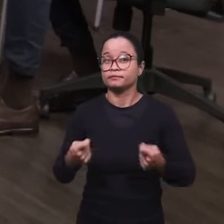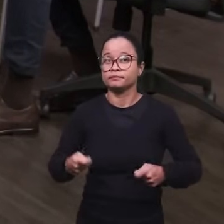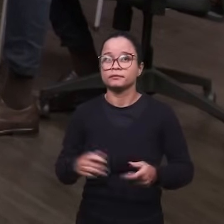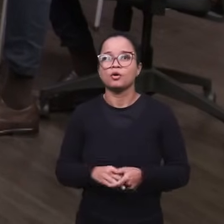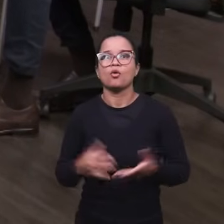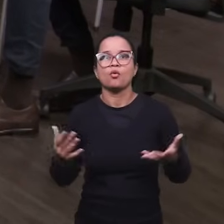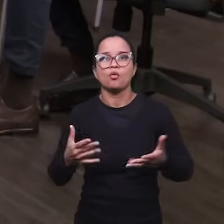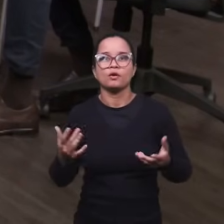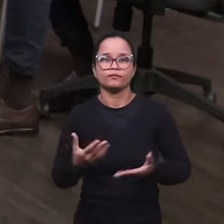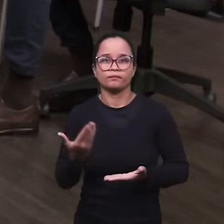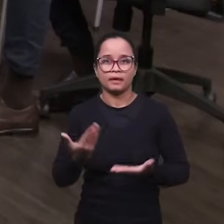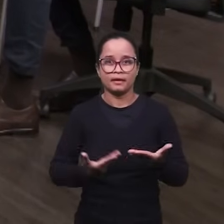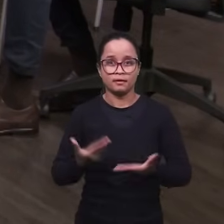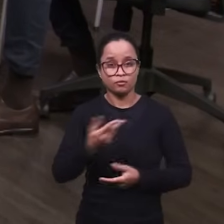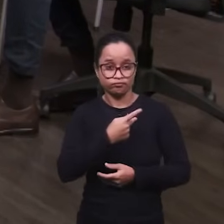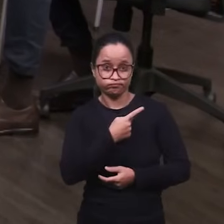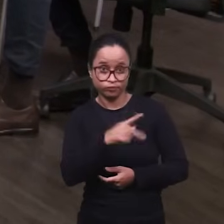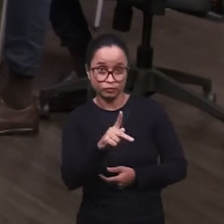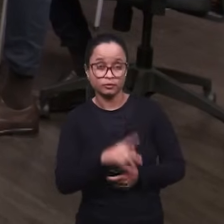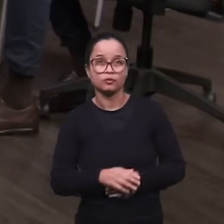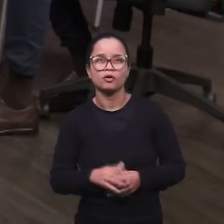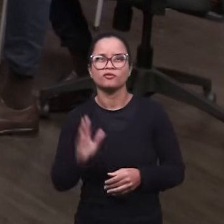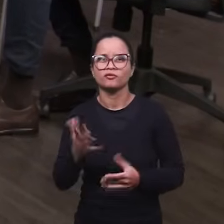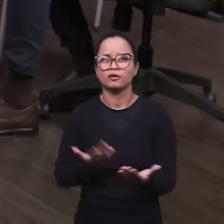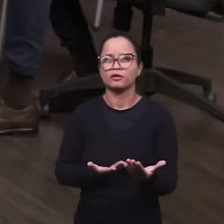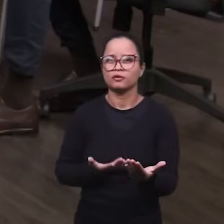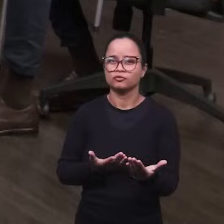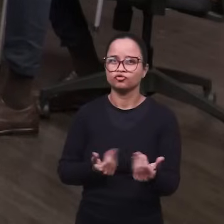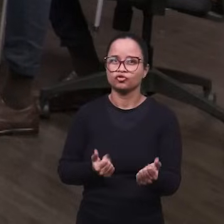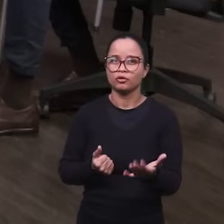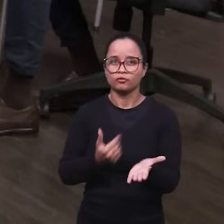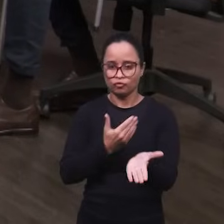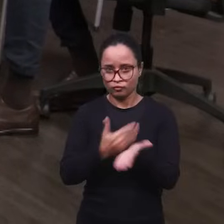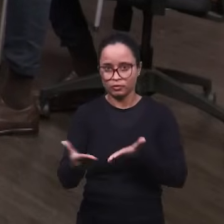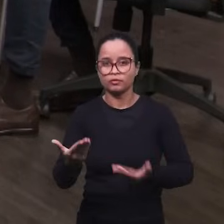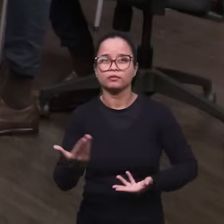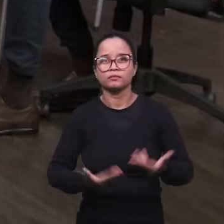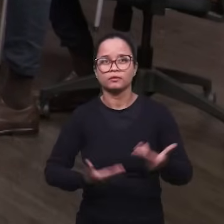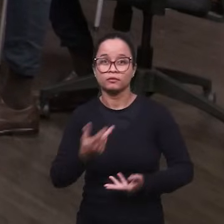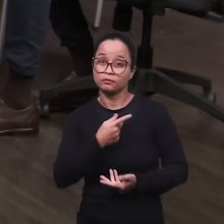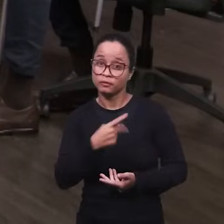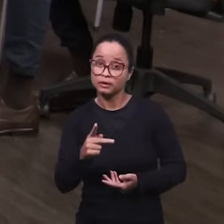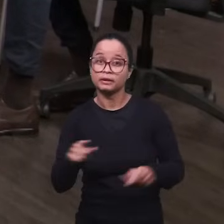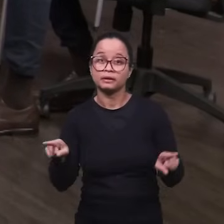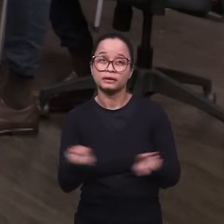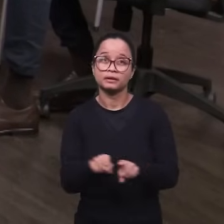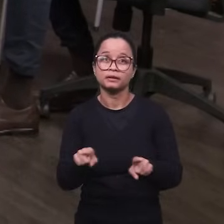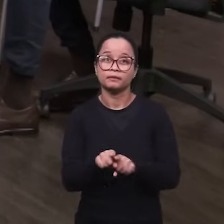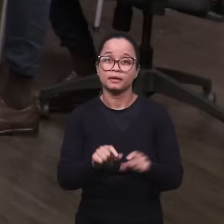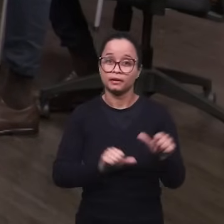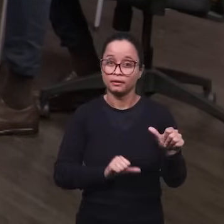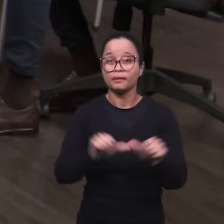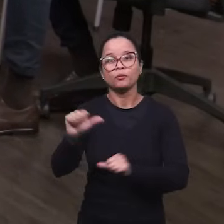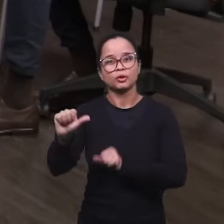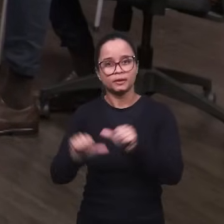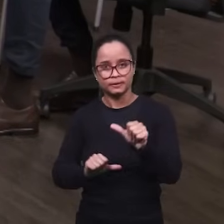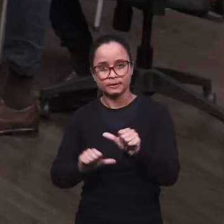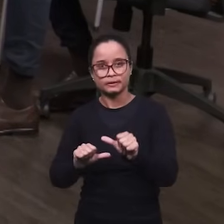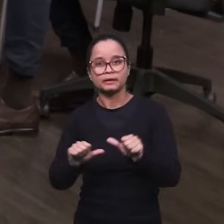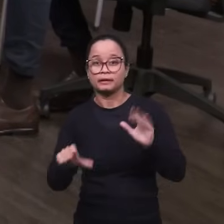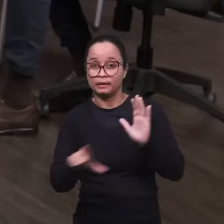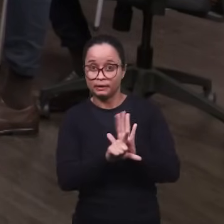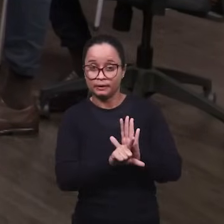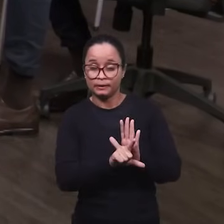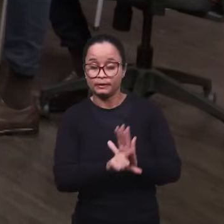ele é servidor público, né? Imagina que é um jovem que já começou como servidor público. Ótimo. E também na reforma, o que